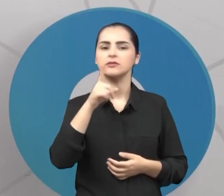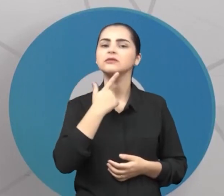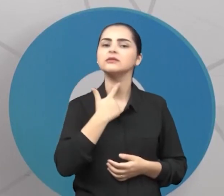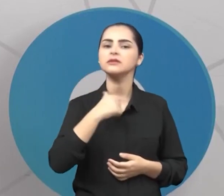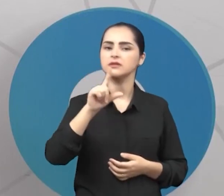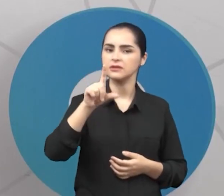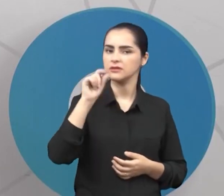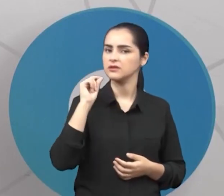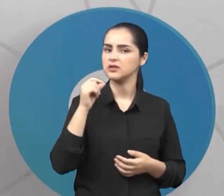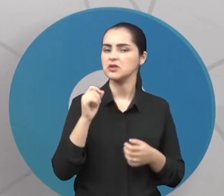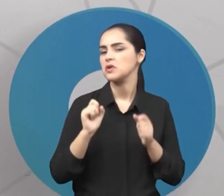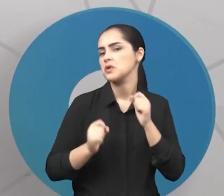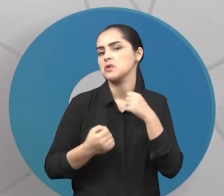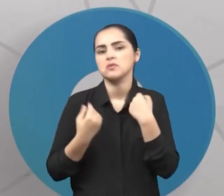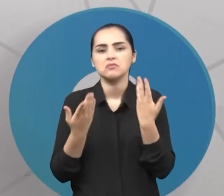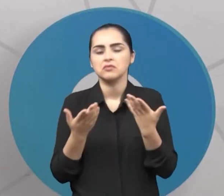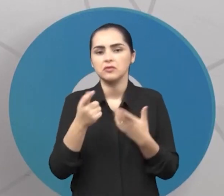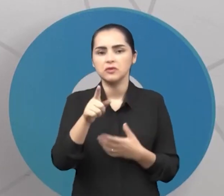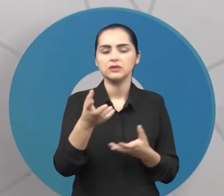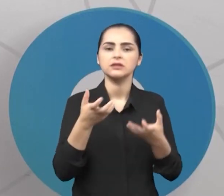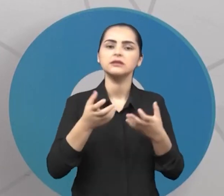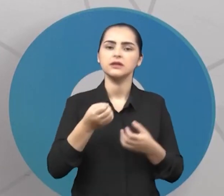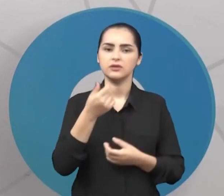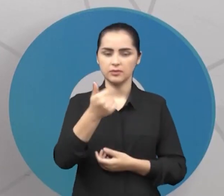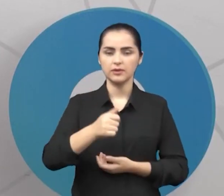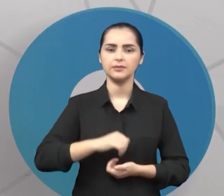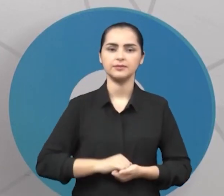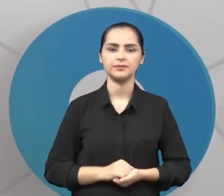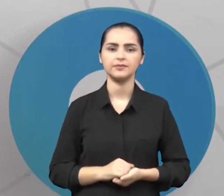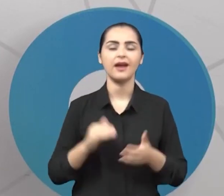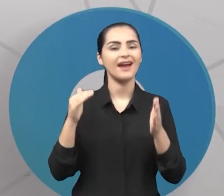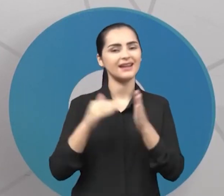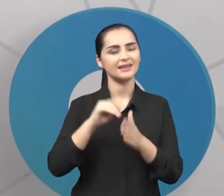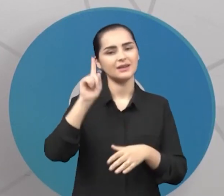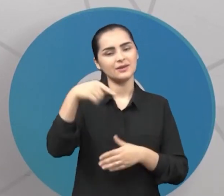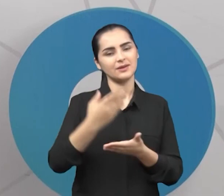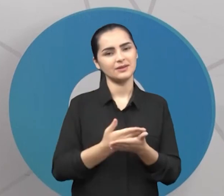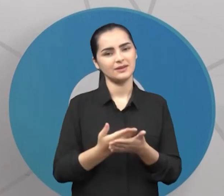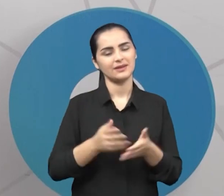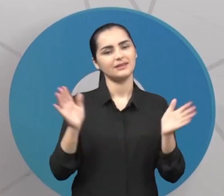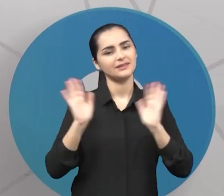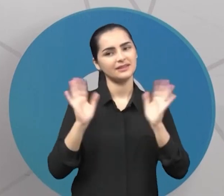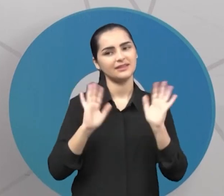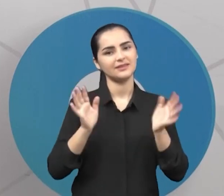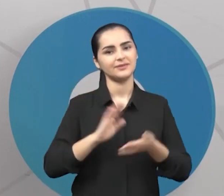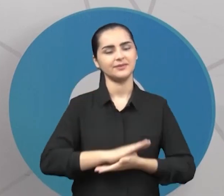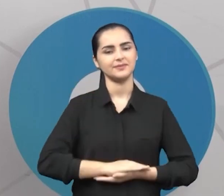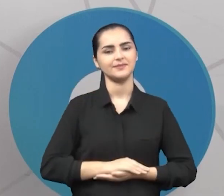da melhor forma que você achar melhor, tá bom? Até a próxima aula. Tchau, tchau.